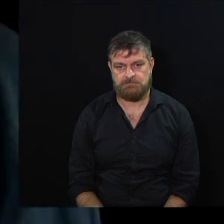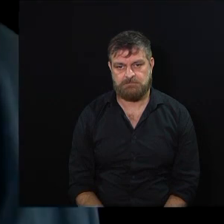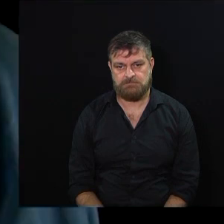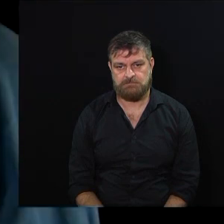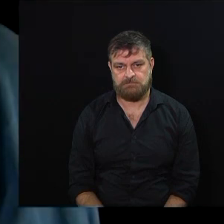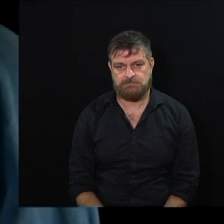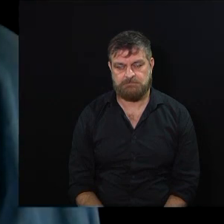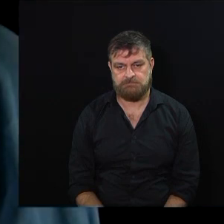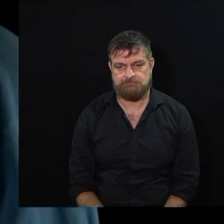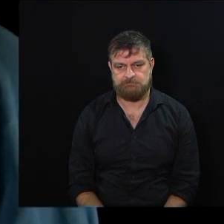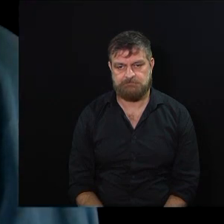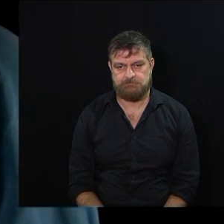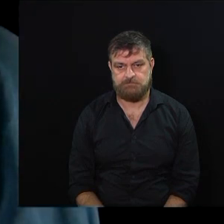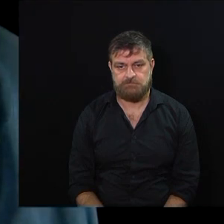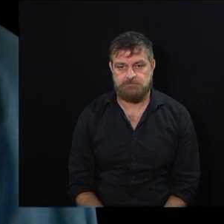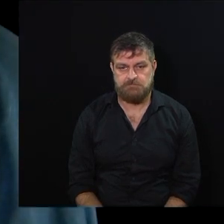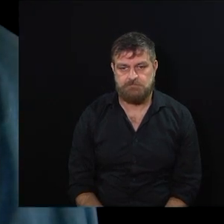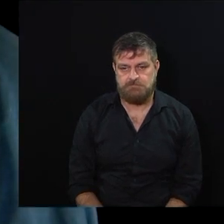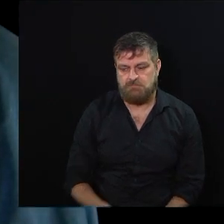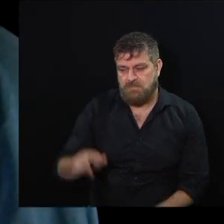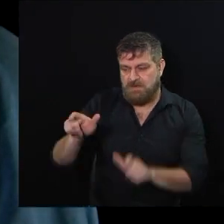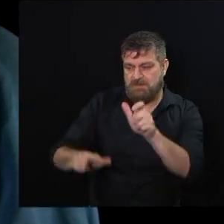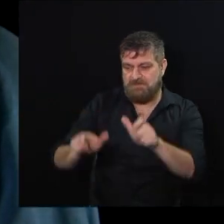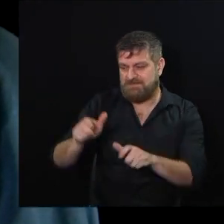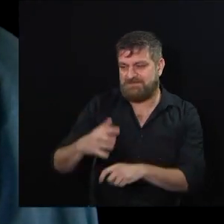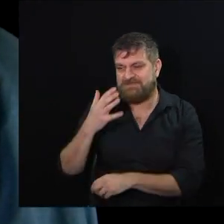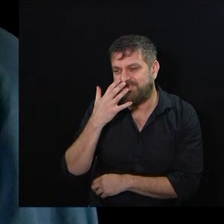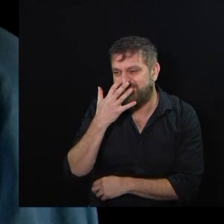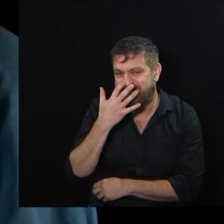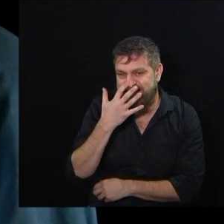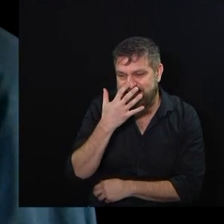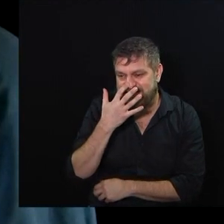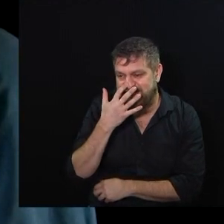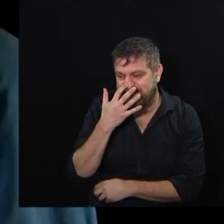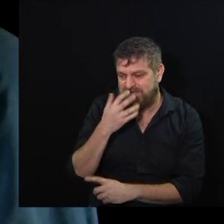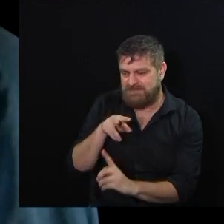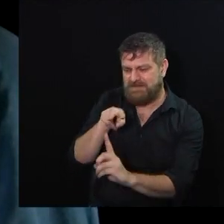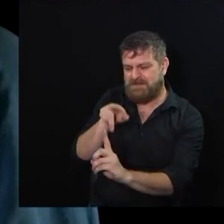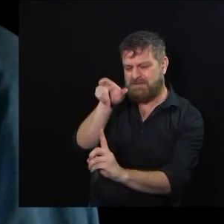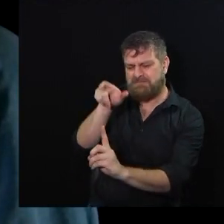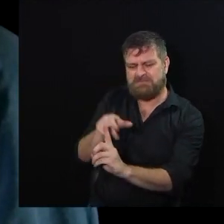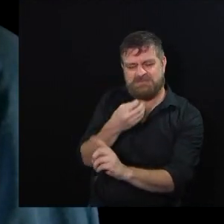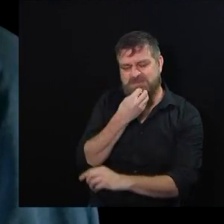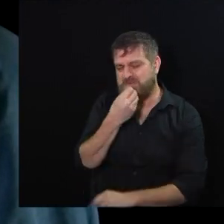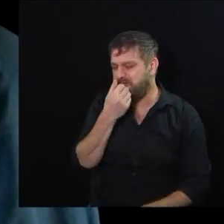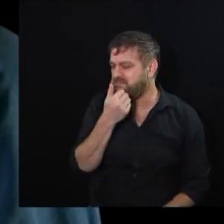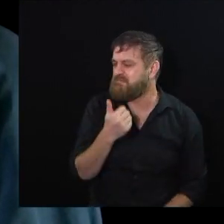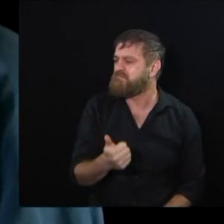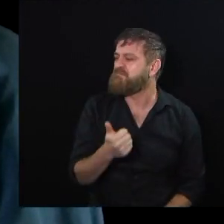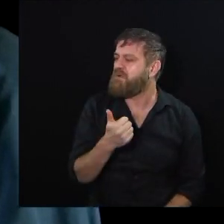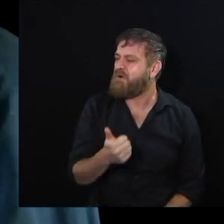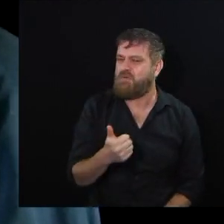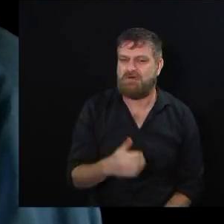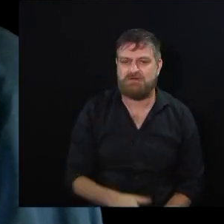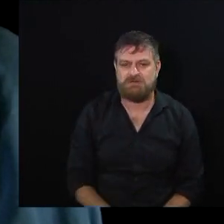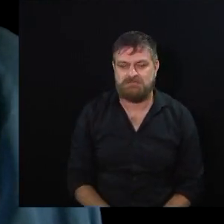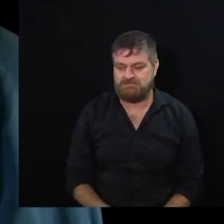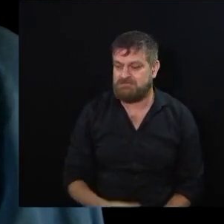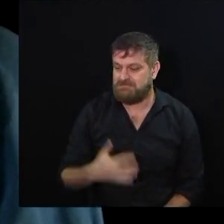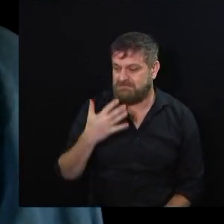Tem muita gente que a gente admira, né? Quando vê que uma pessoa é boa, a pessoa é isso e aquilo, né? A gente admira de ver a pessoa, né?